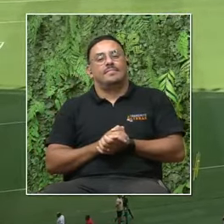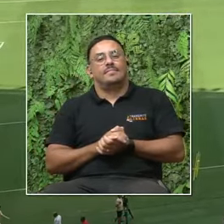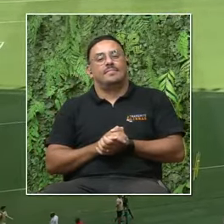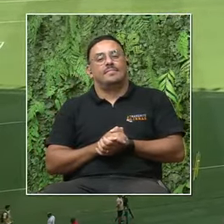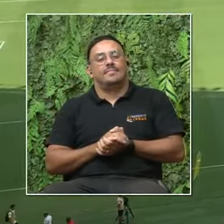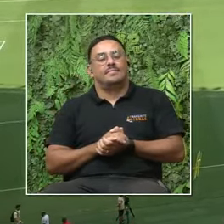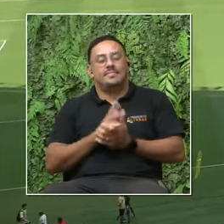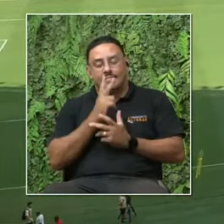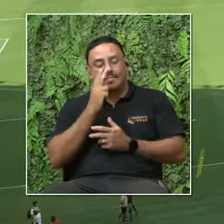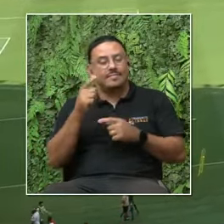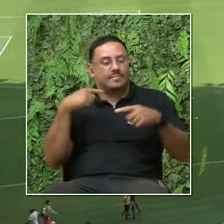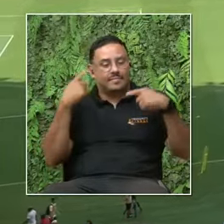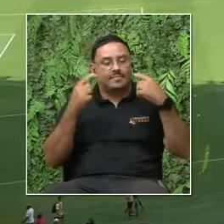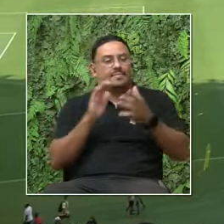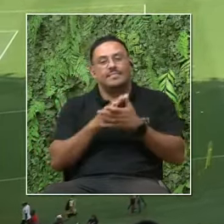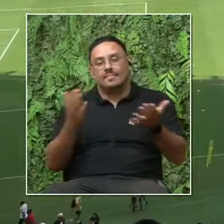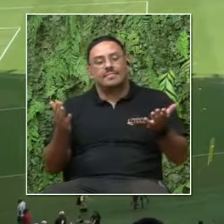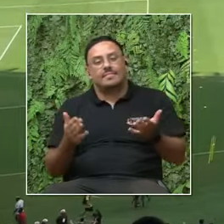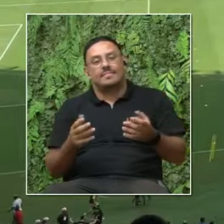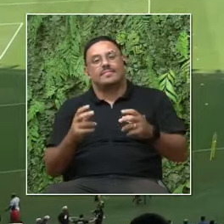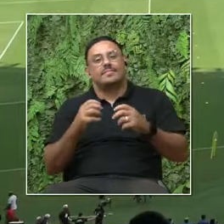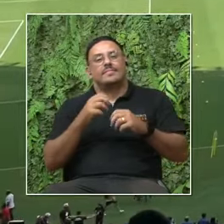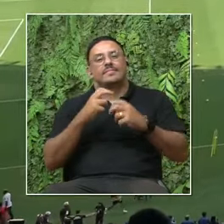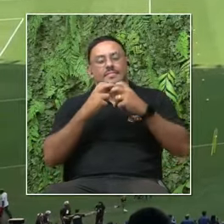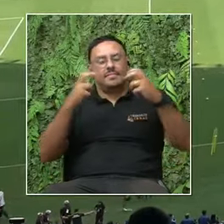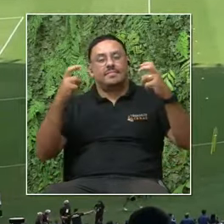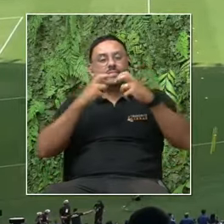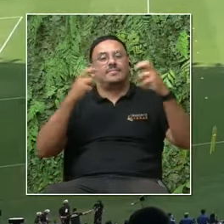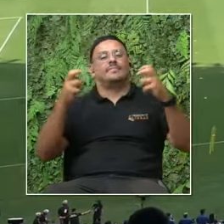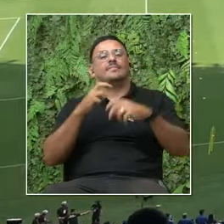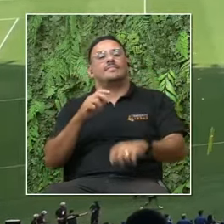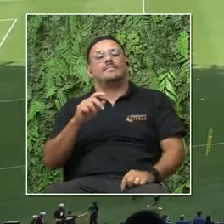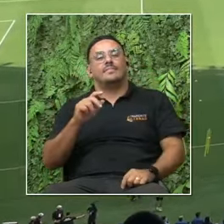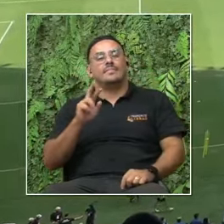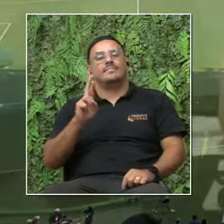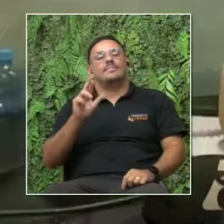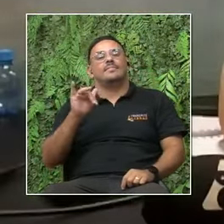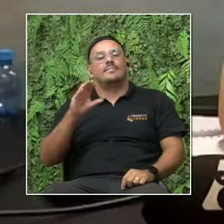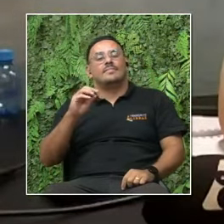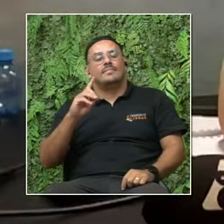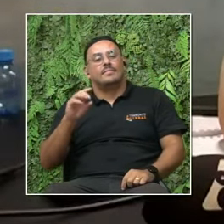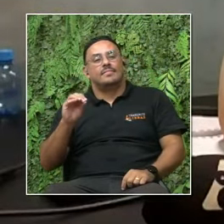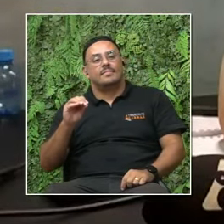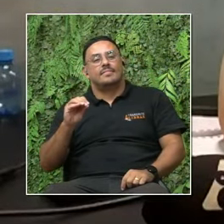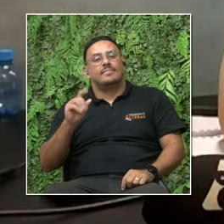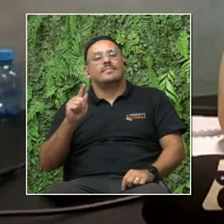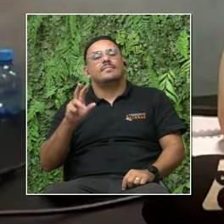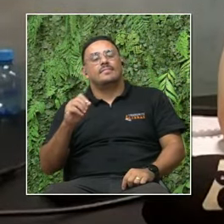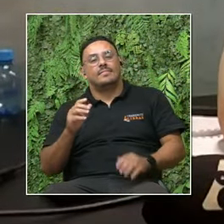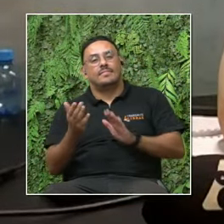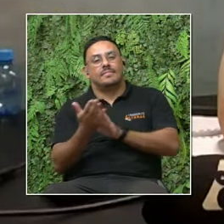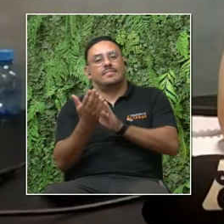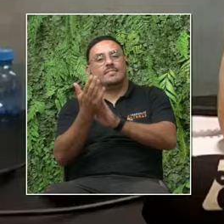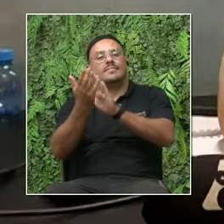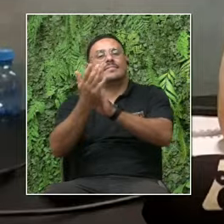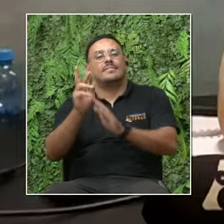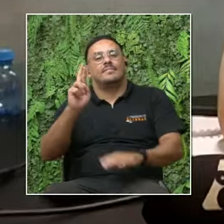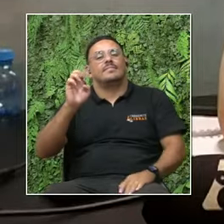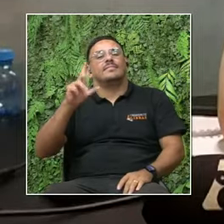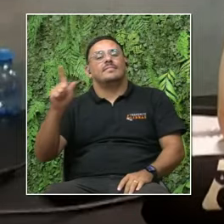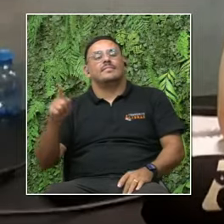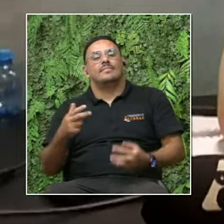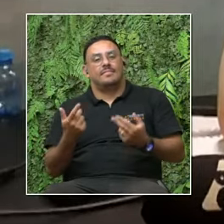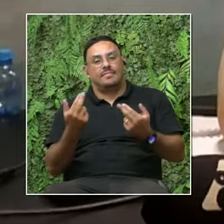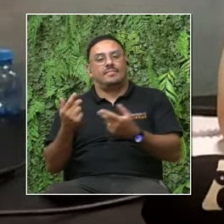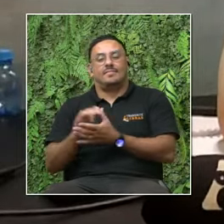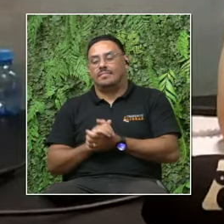tá louco hein seu cara é lembra do Ronaldinho gaúcho lá no Santiago Bernabeu sendo aplaudido pela torcida do Real Madrid aí nós